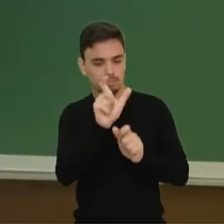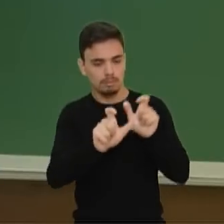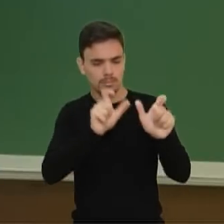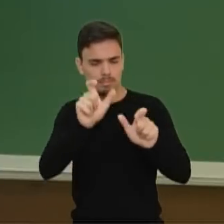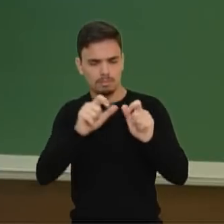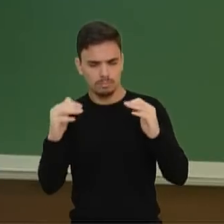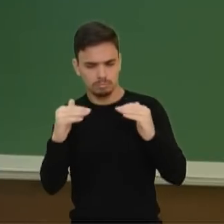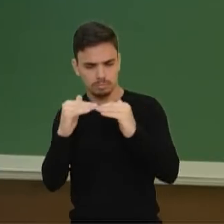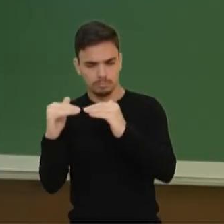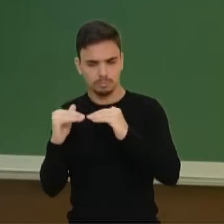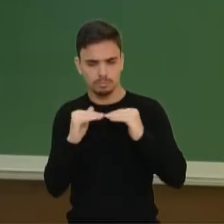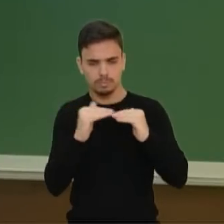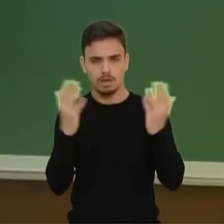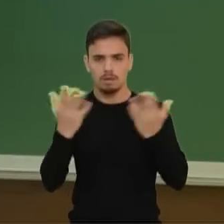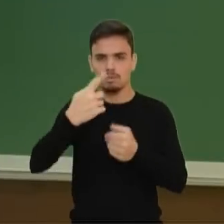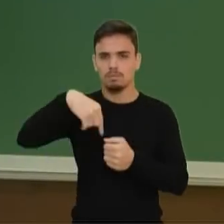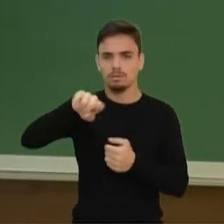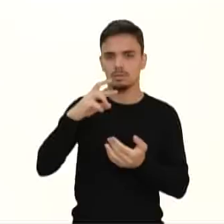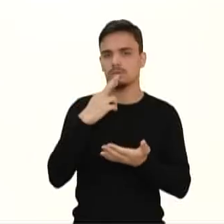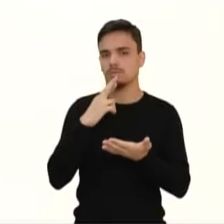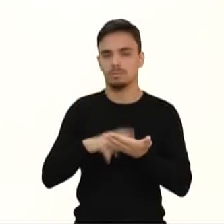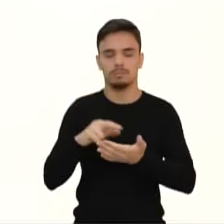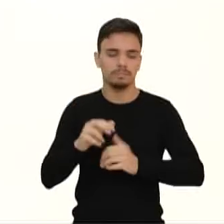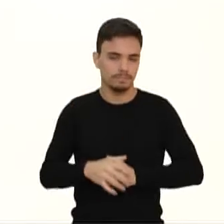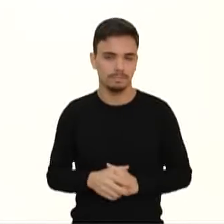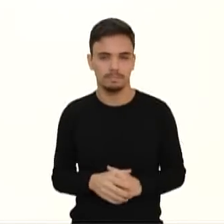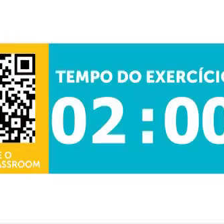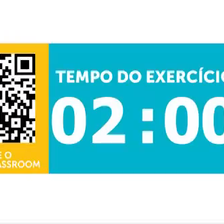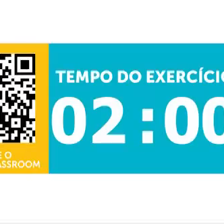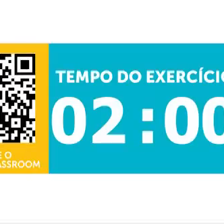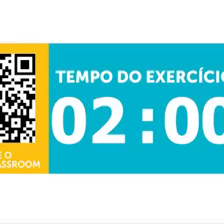aí, ok? Com vocês então.